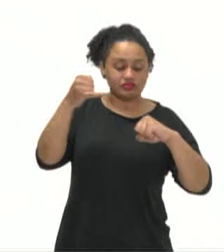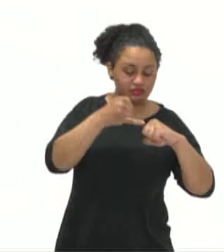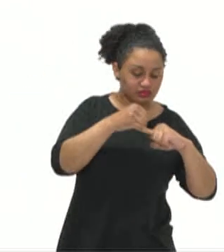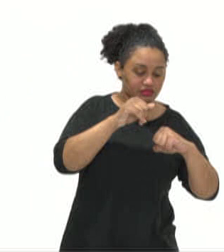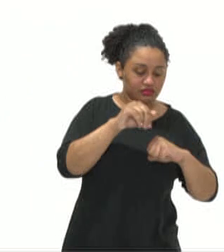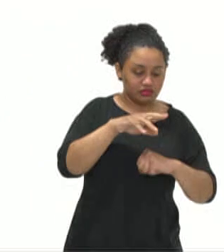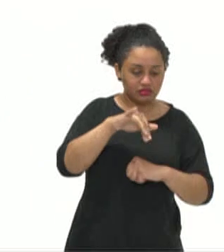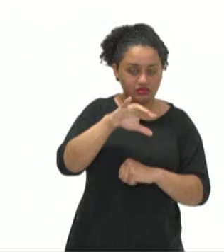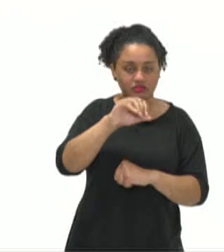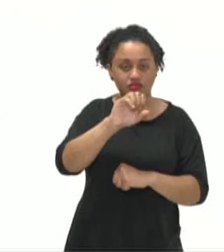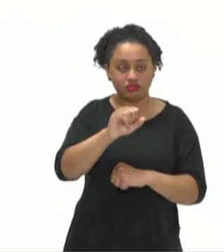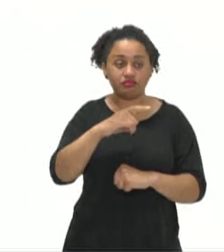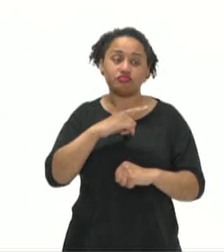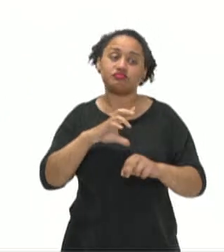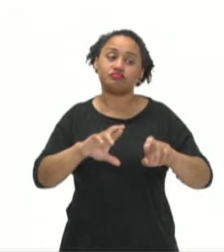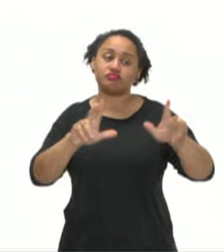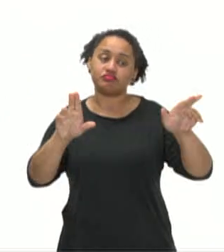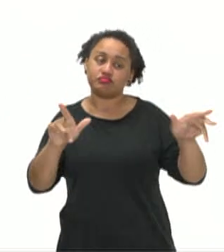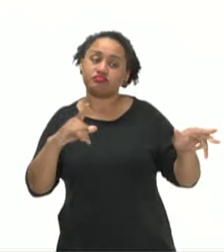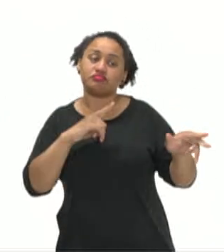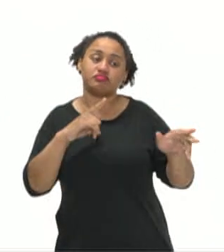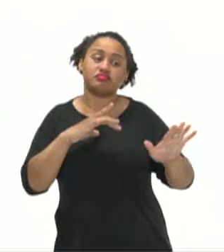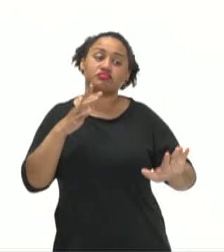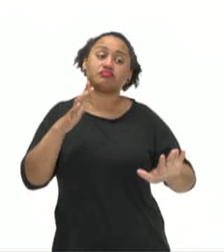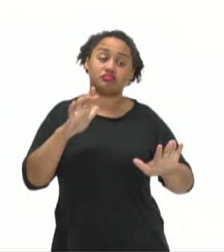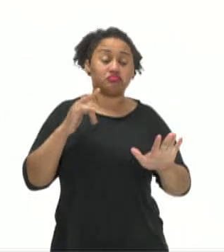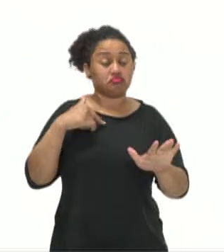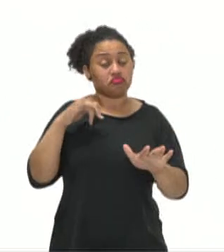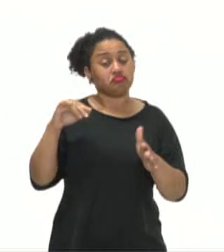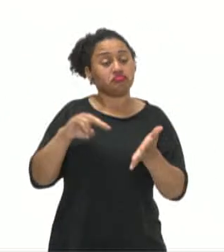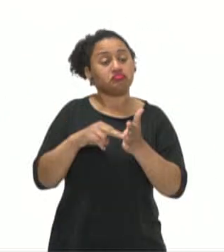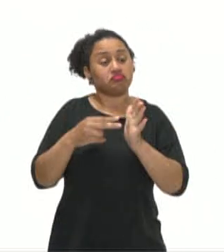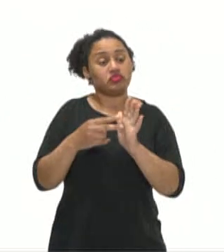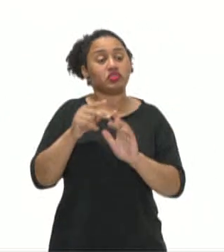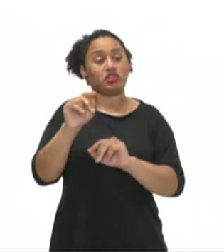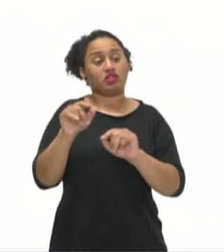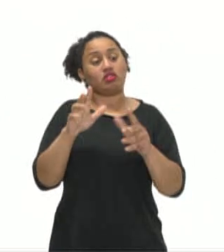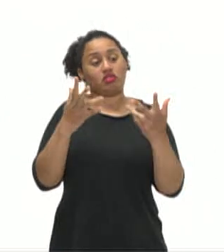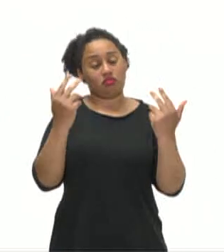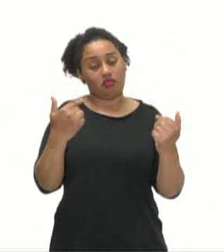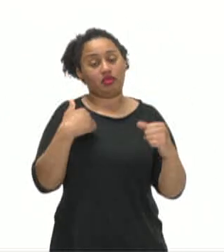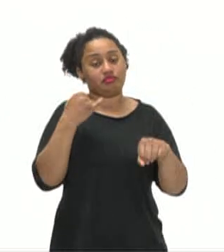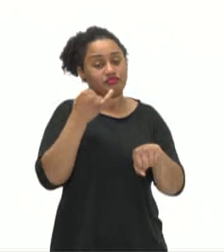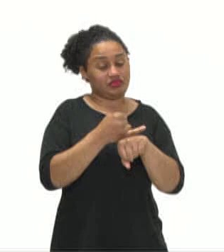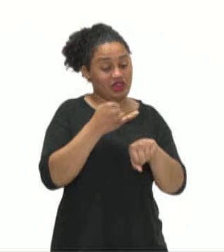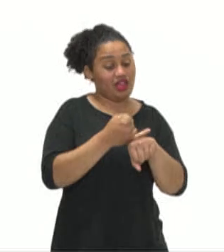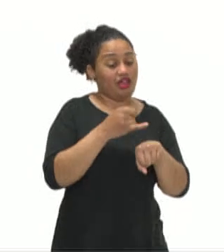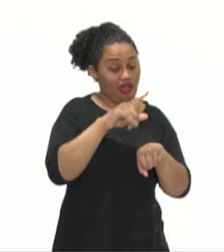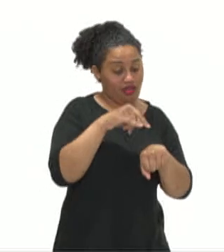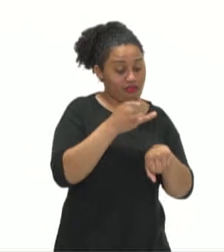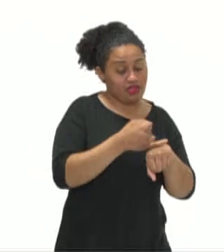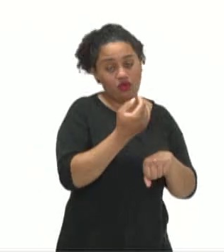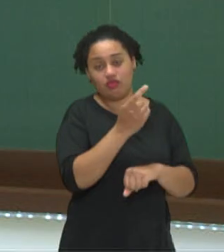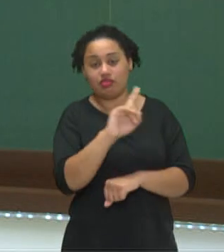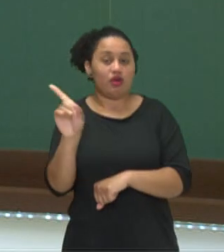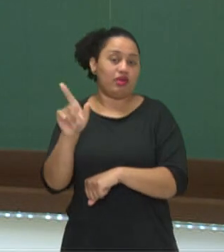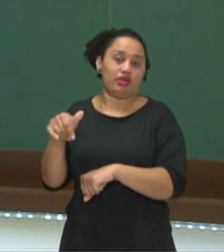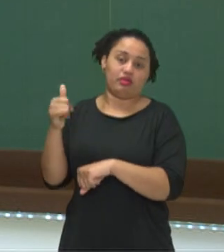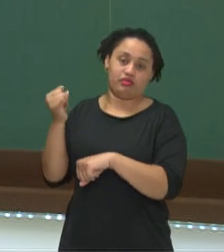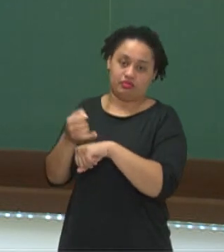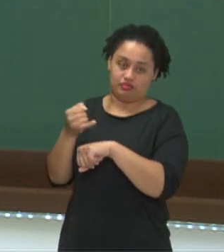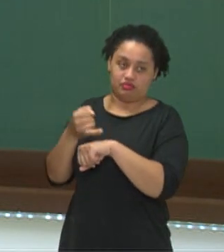uma diferença de eletronegatividade significativa, geralmente um metal e um ametal. Então, o termo